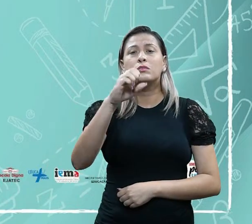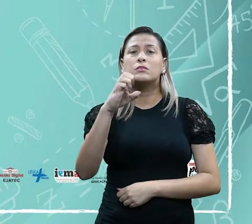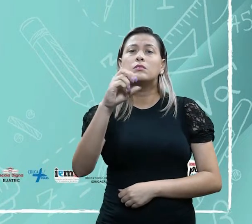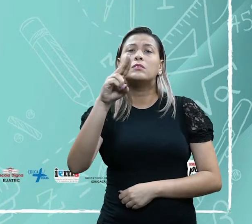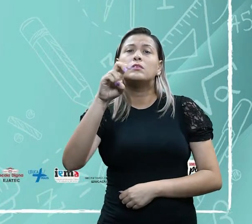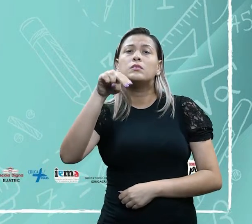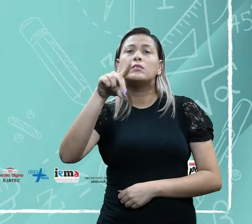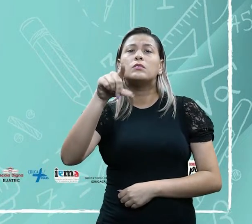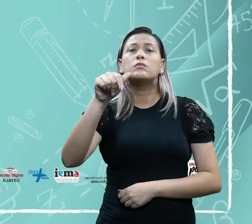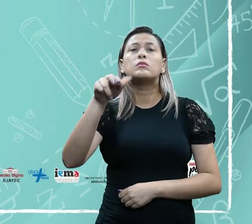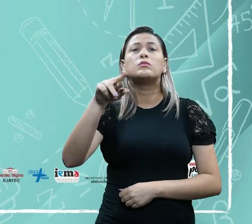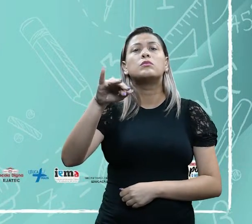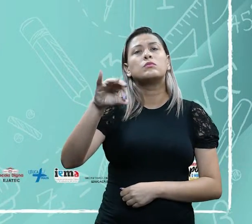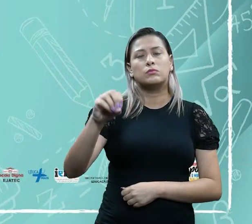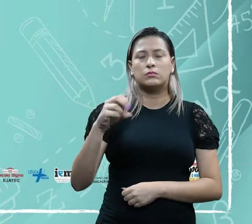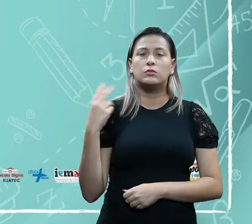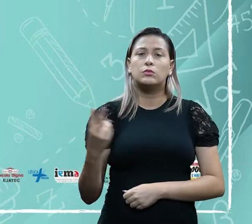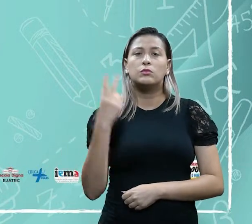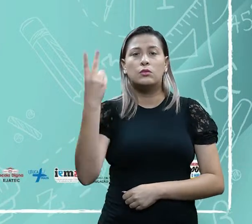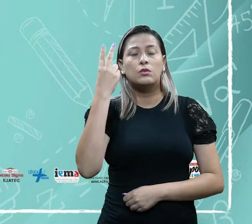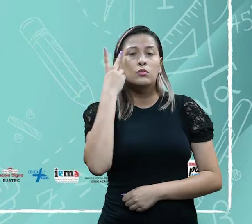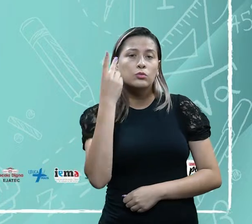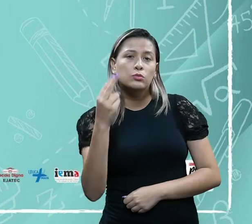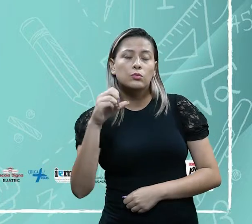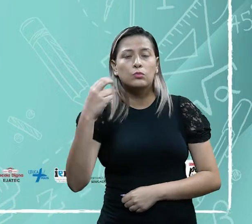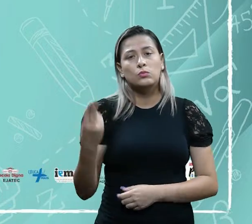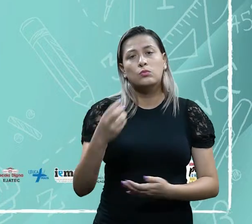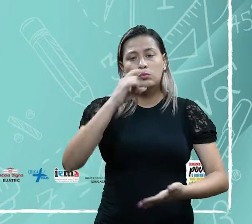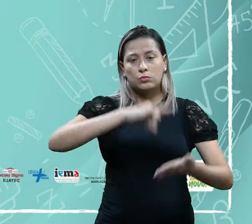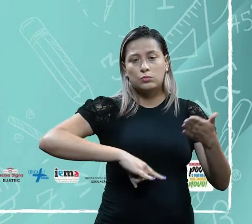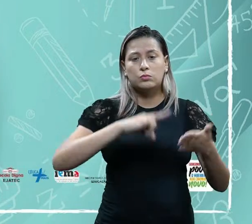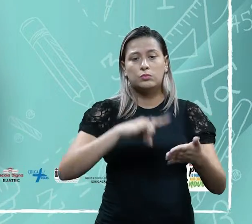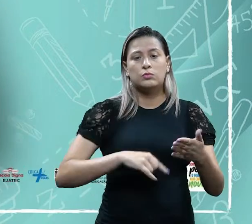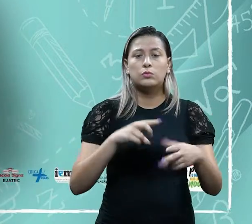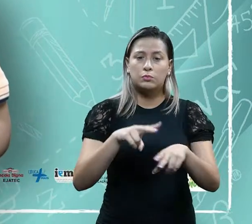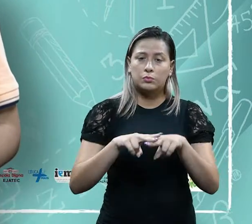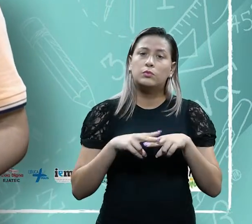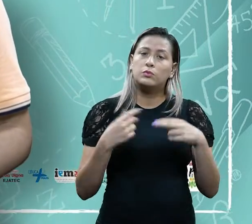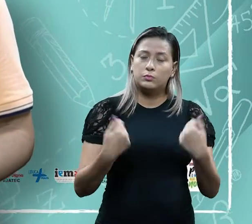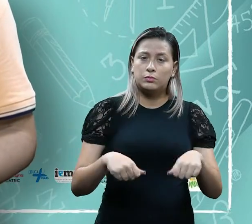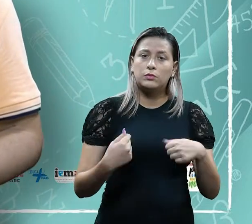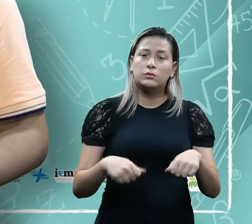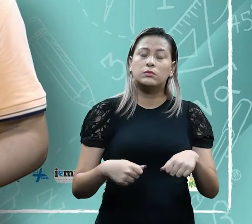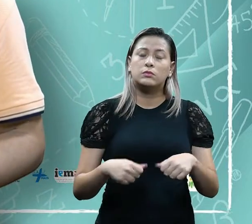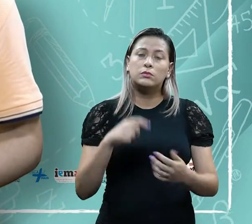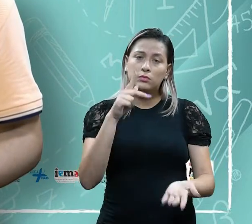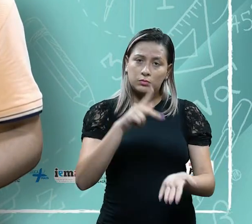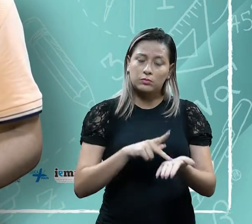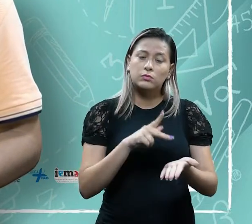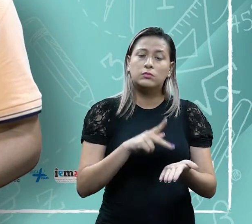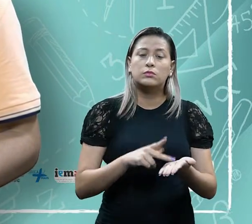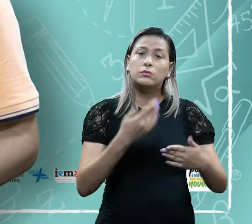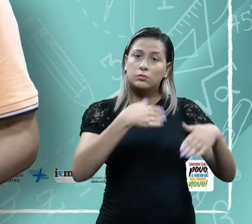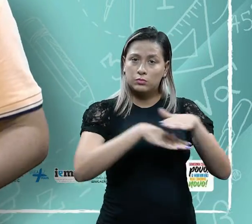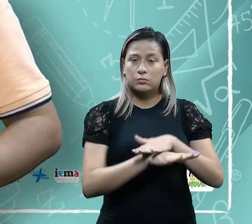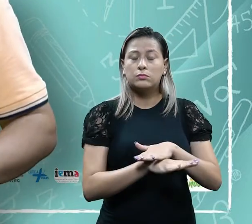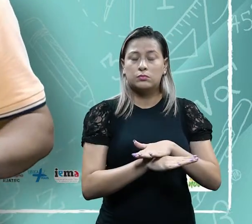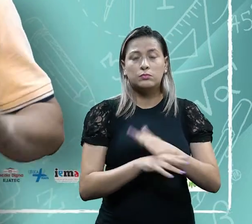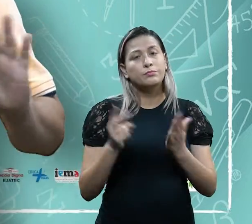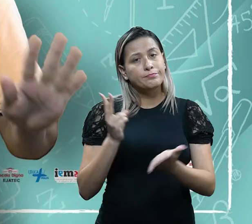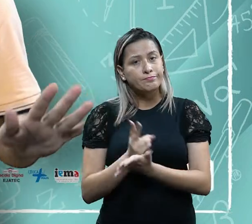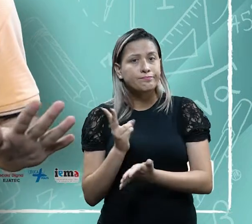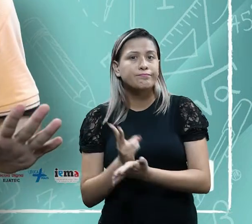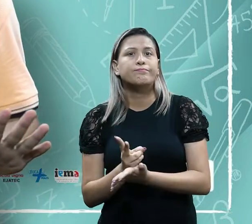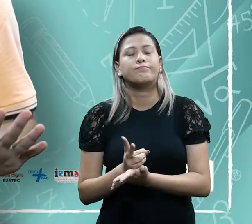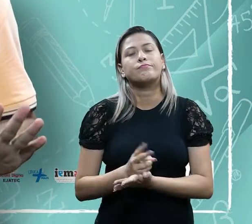um valor histórico ou documental. Então, eu preciso, de fato, guardar de forma permanente aquele arquivo.